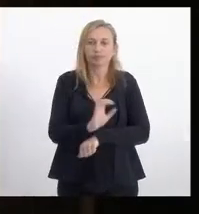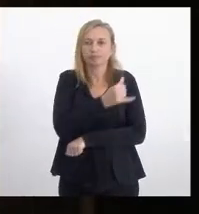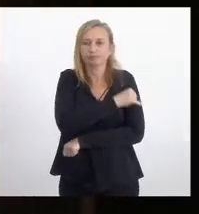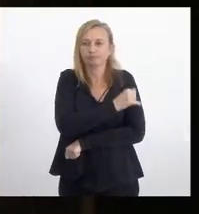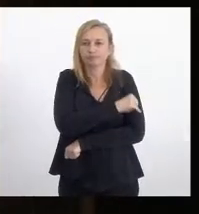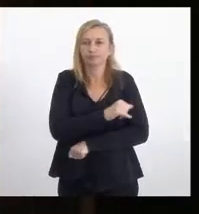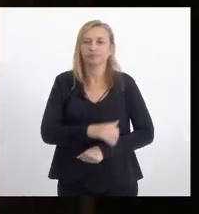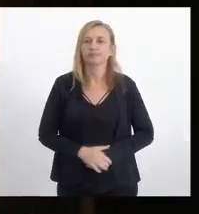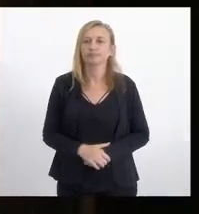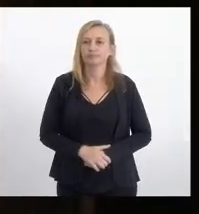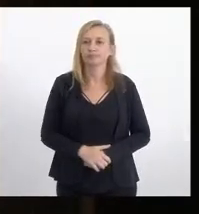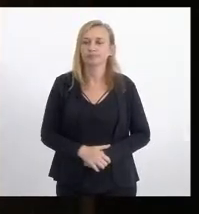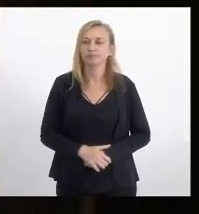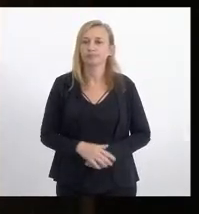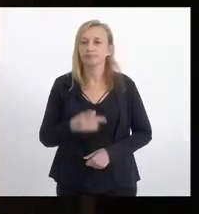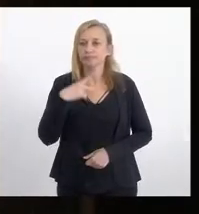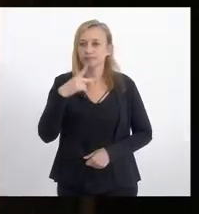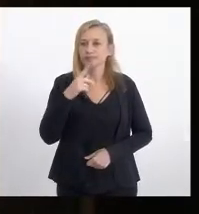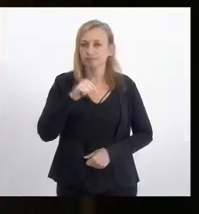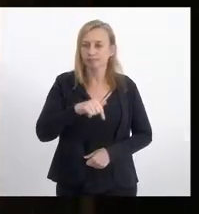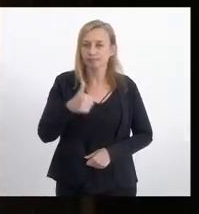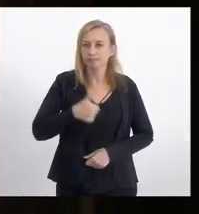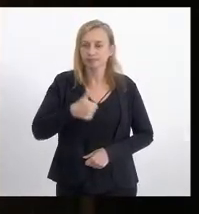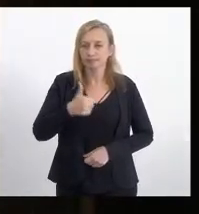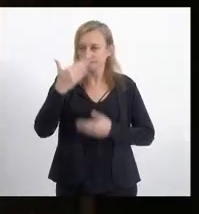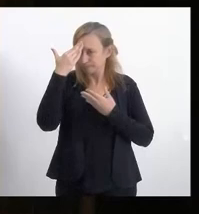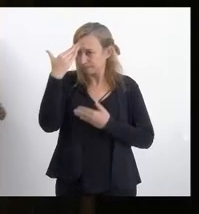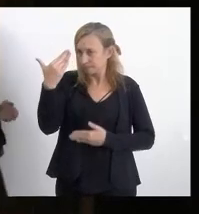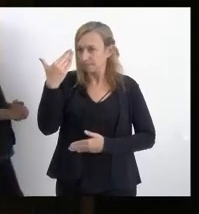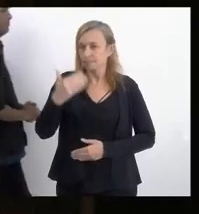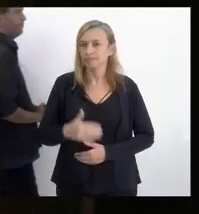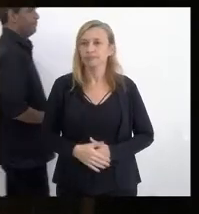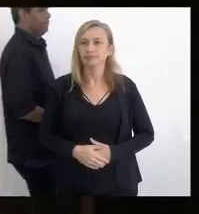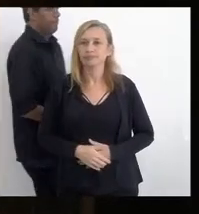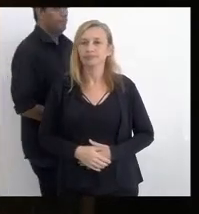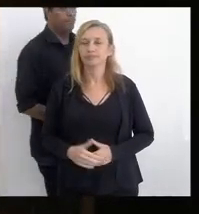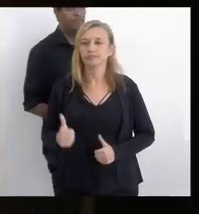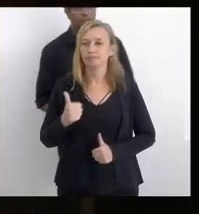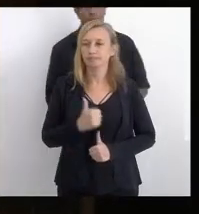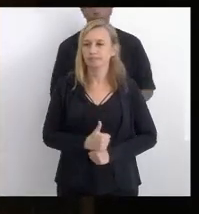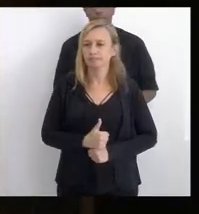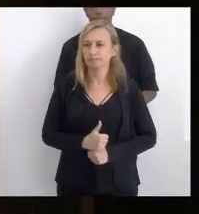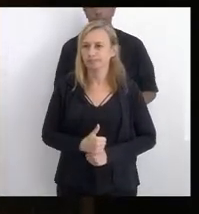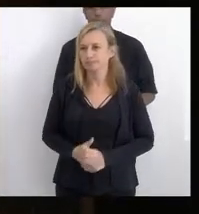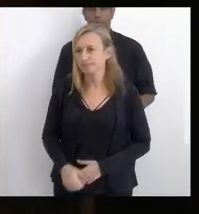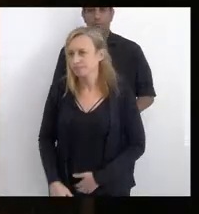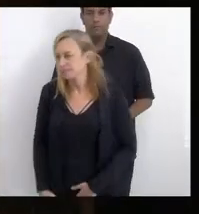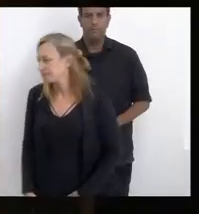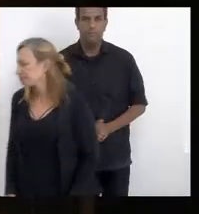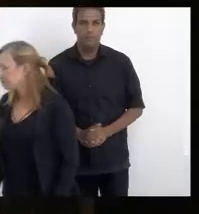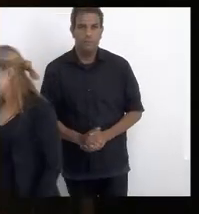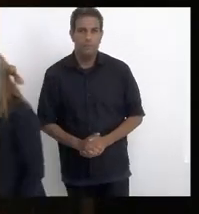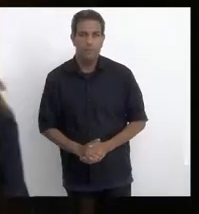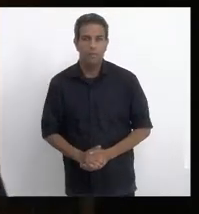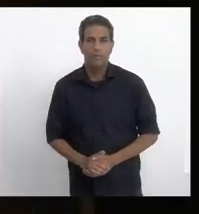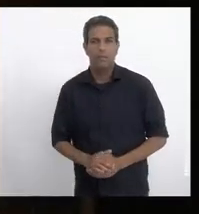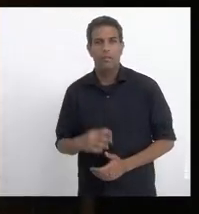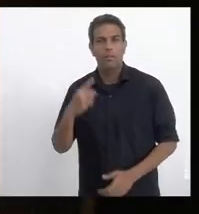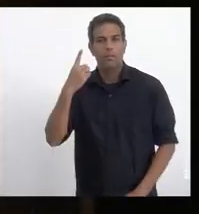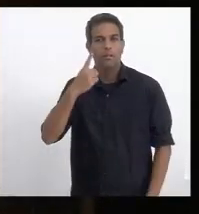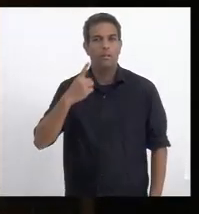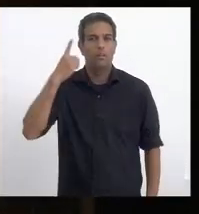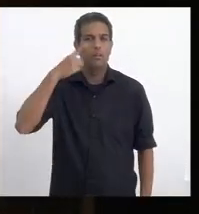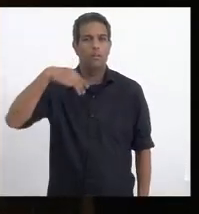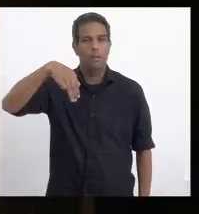de Janeiro eu vou citar aqui a primeiramente agradecer ao doutor Marcelo Inácio Pacheco em nome dele de